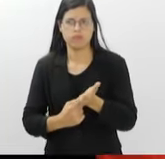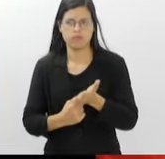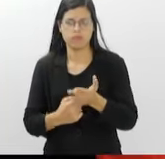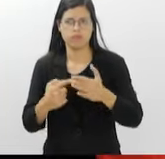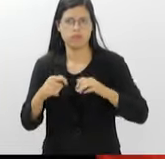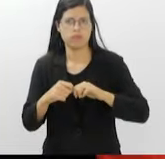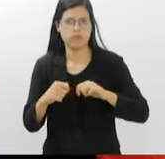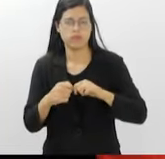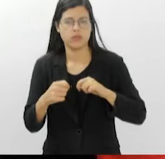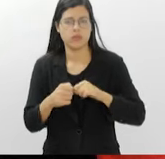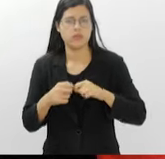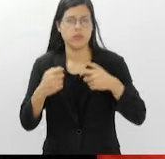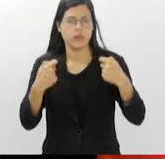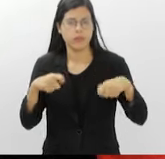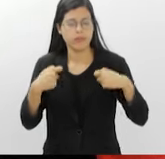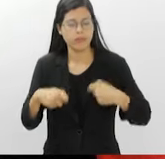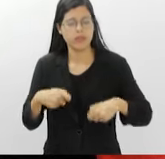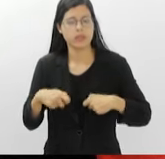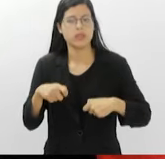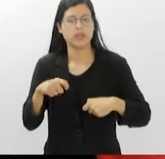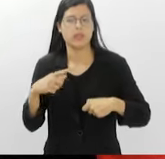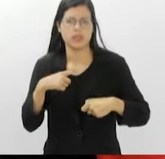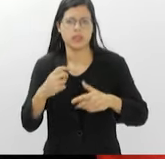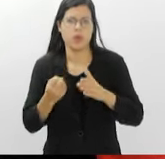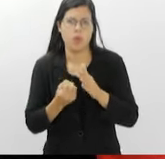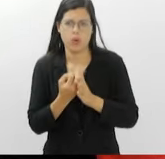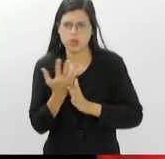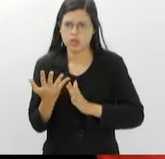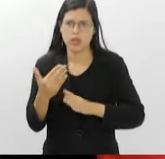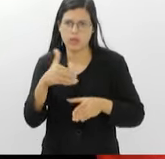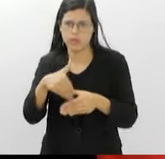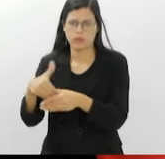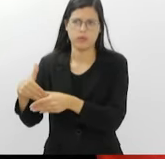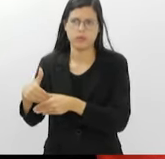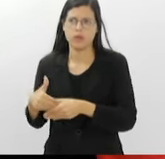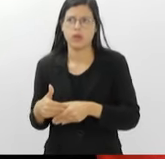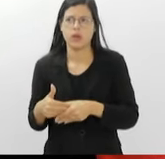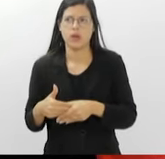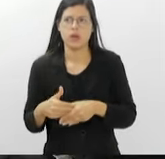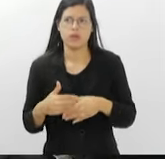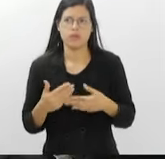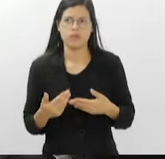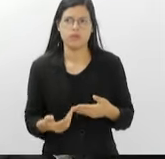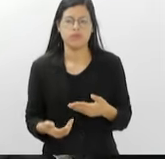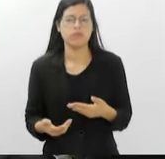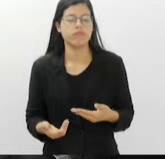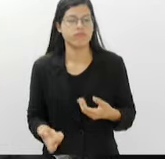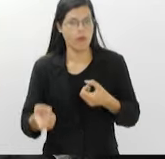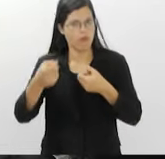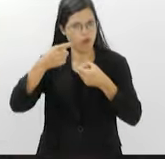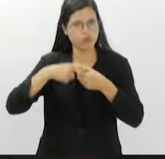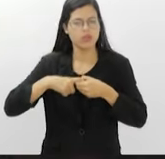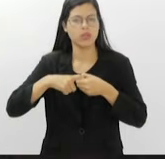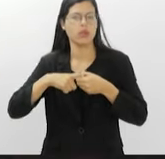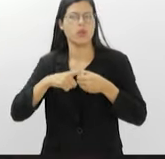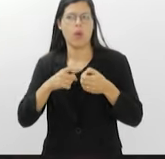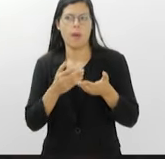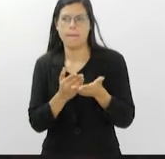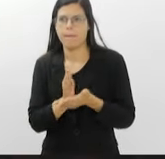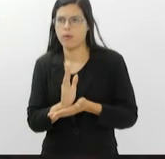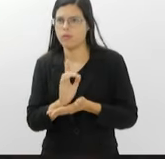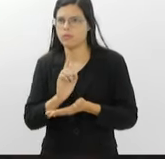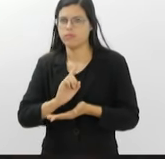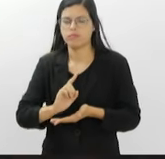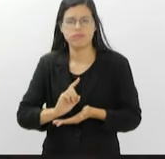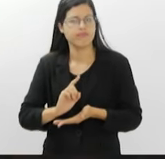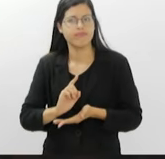tem que ter apenas quórum para reafirmar isso. Inclusive, então, estou voltando atrás até na aprovação, a gente volta ao status. Mas aí colhemos